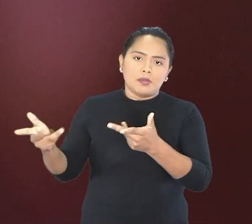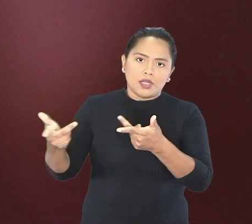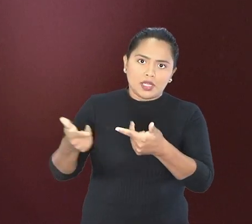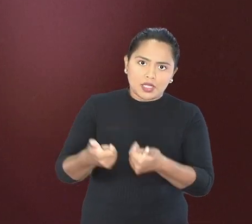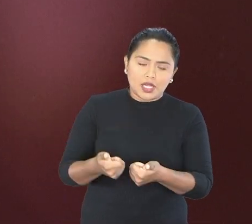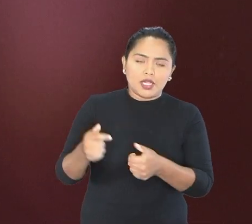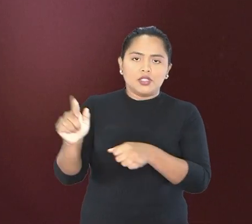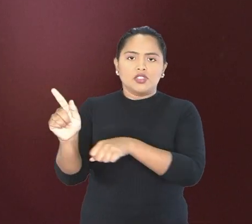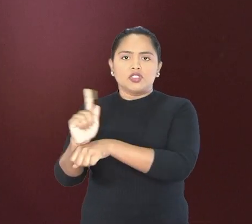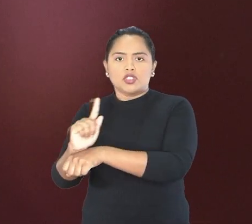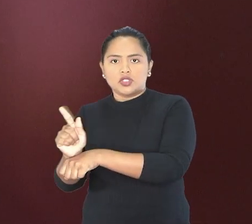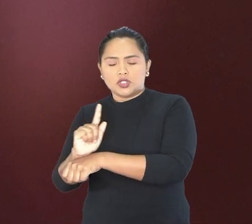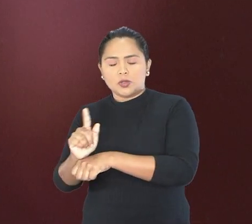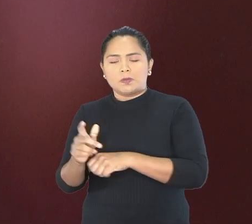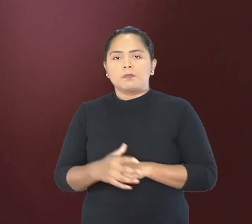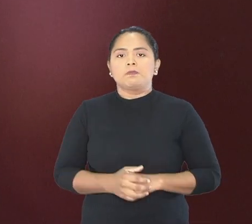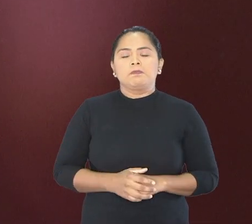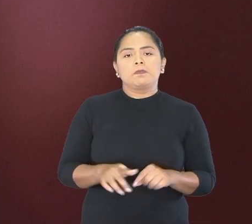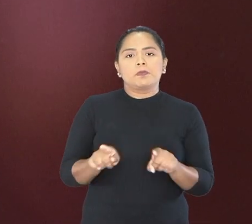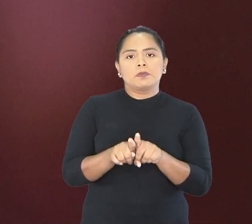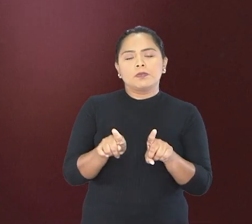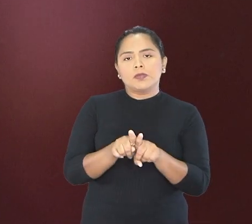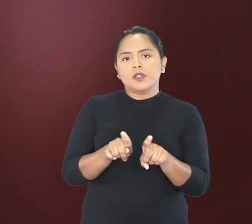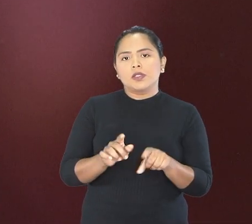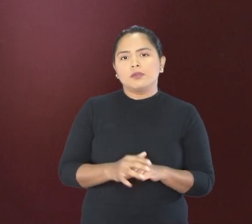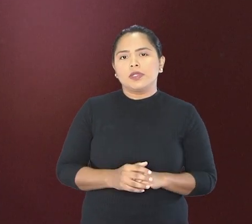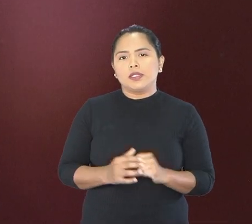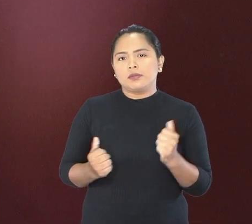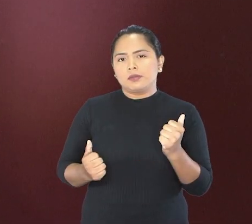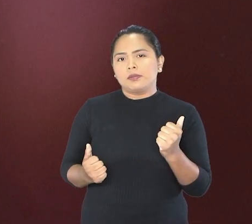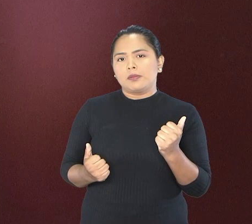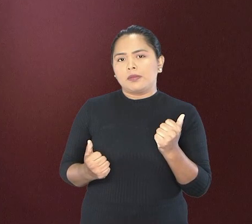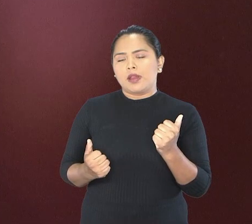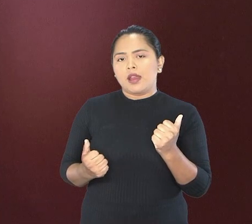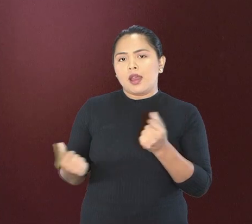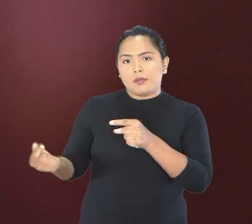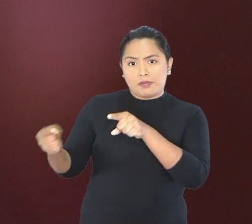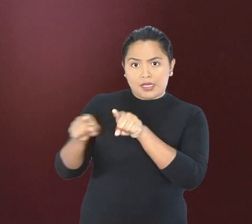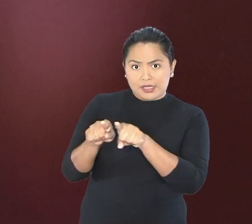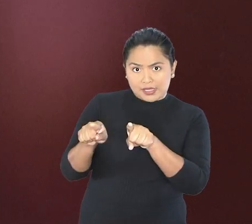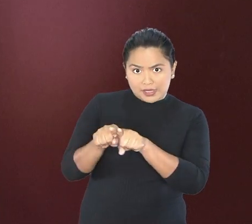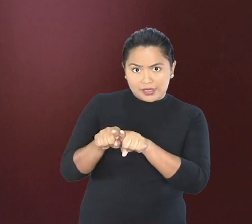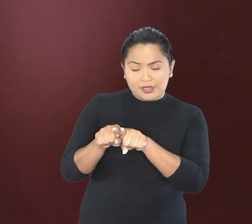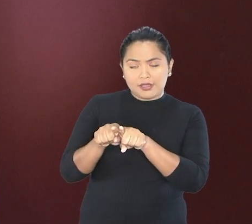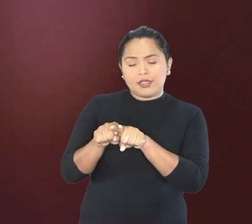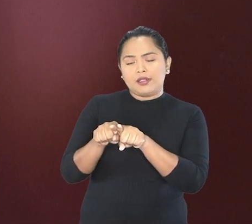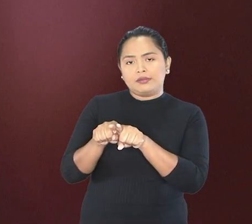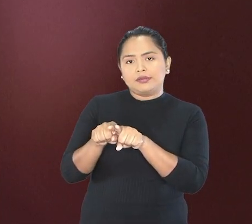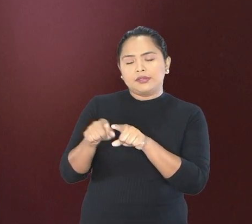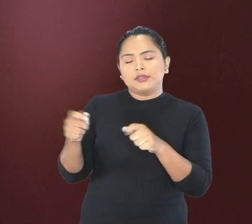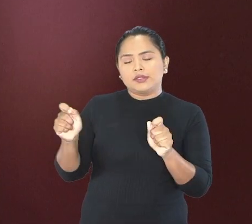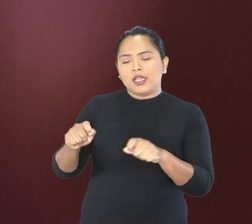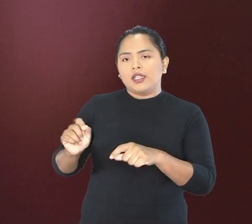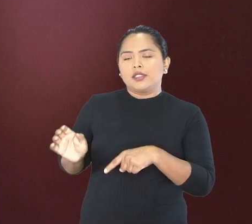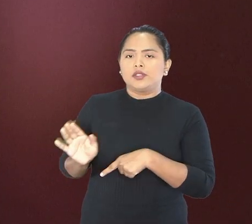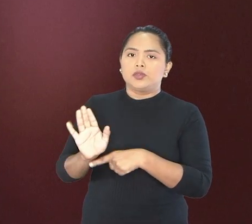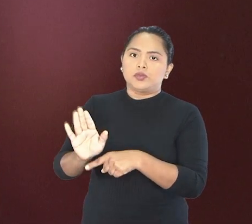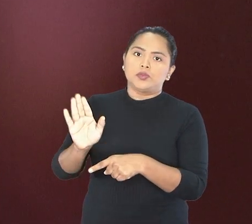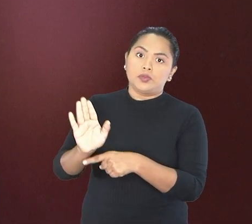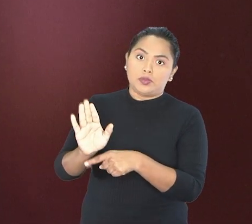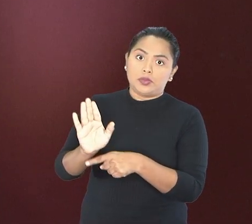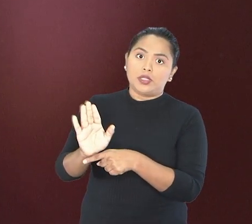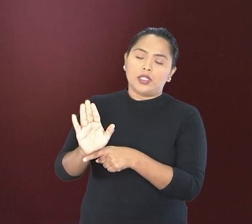para gestores. A gente está em parceria com eles também para auxiliar nessa oferta